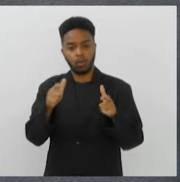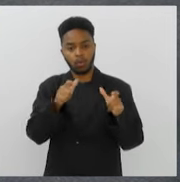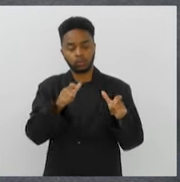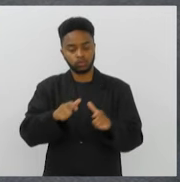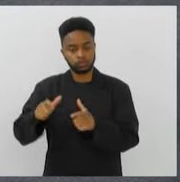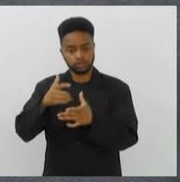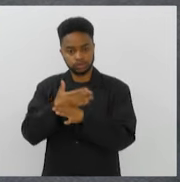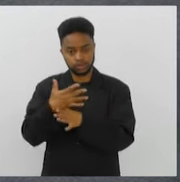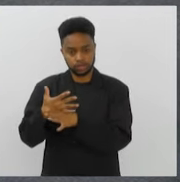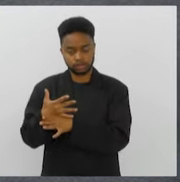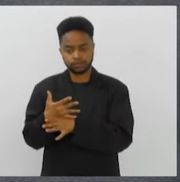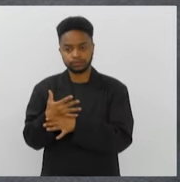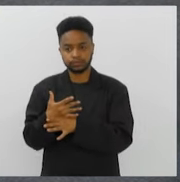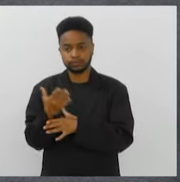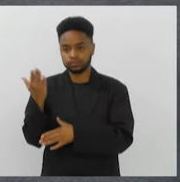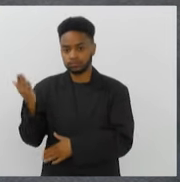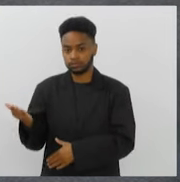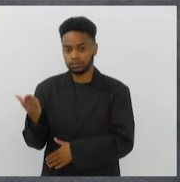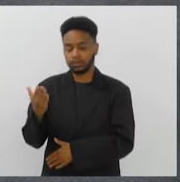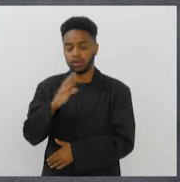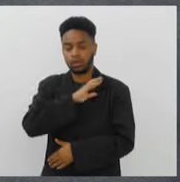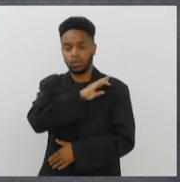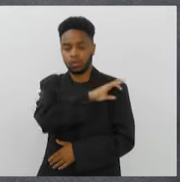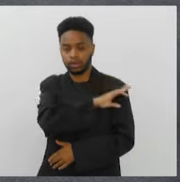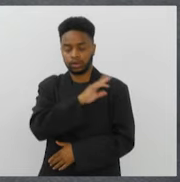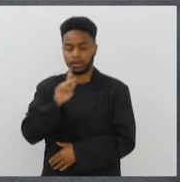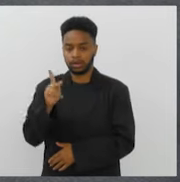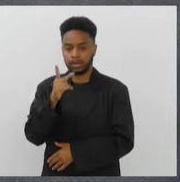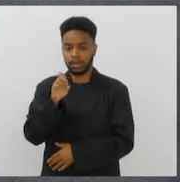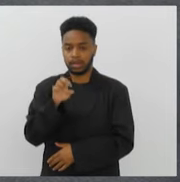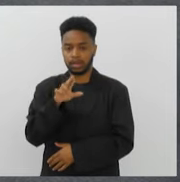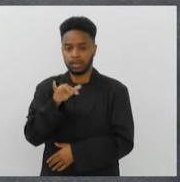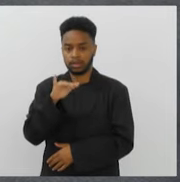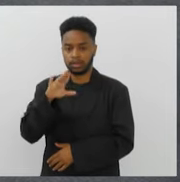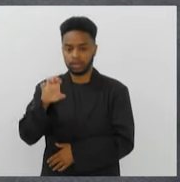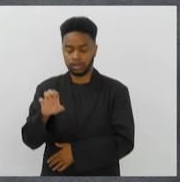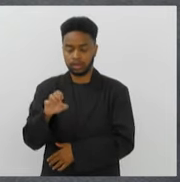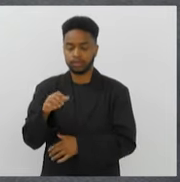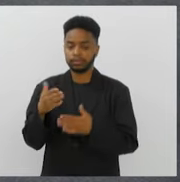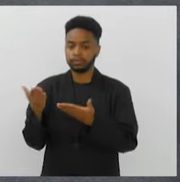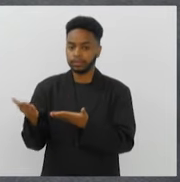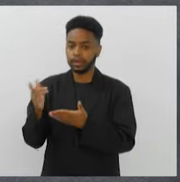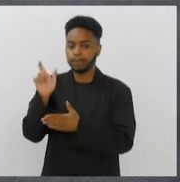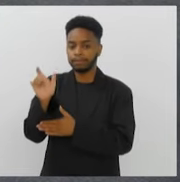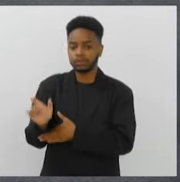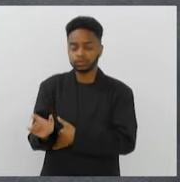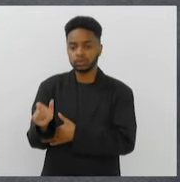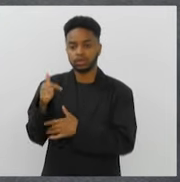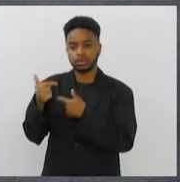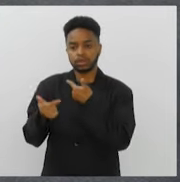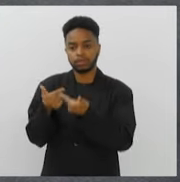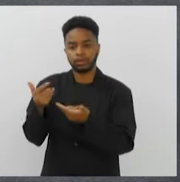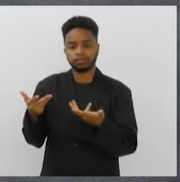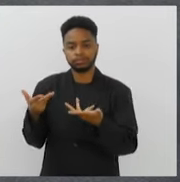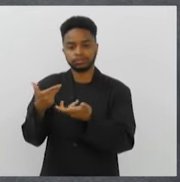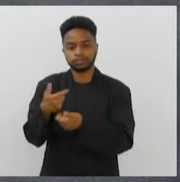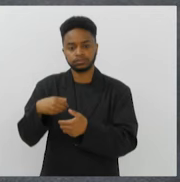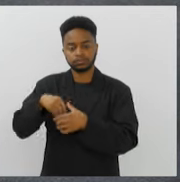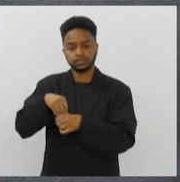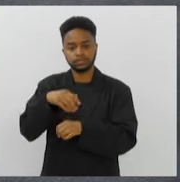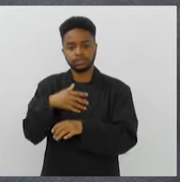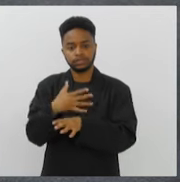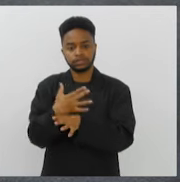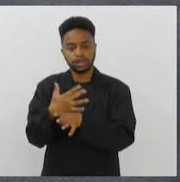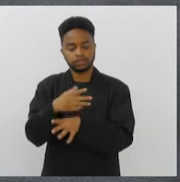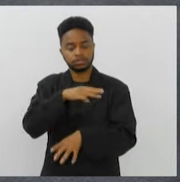Carapebus, o nosso coronel Henrique, que é uma pessoa que fez um brilhante trabalho no município de Macaé, em